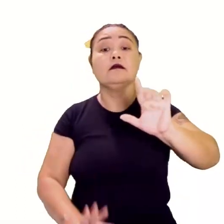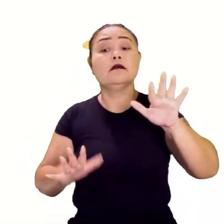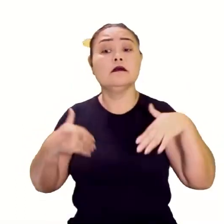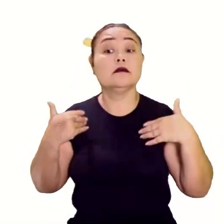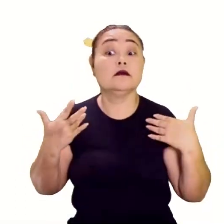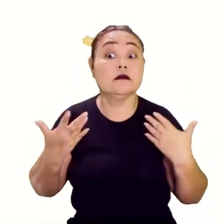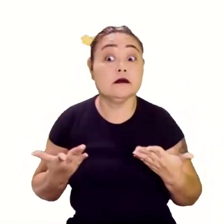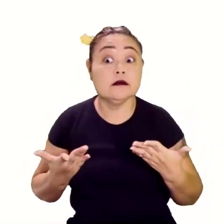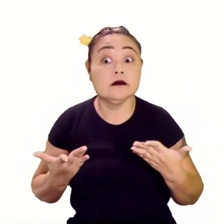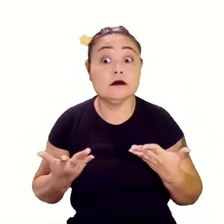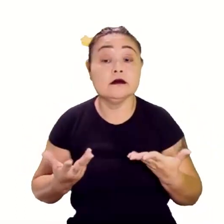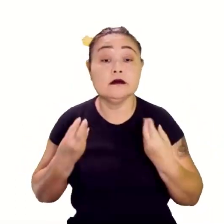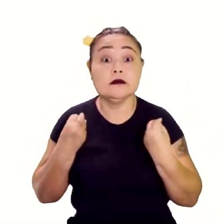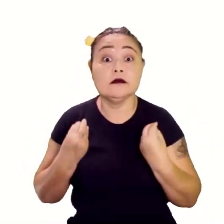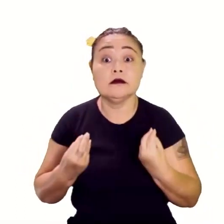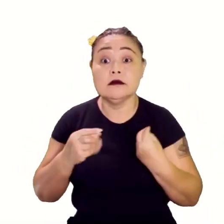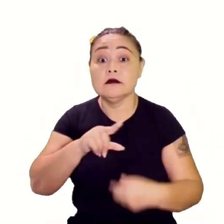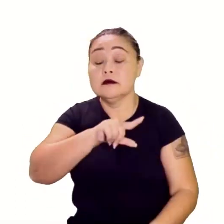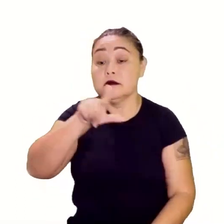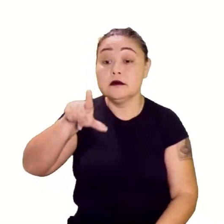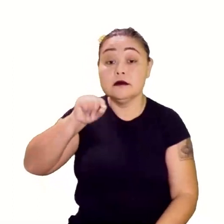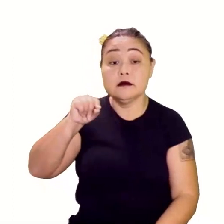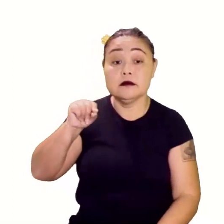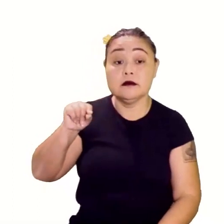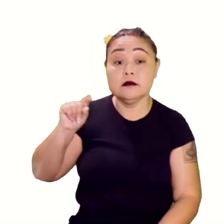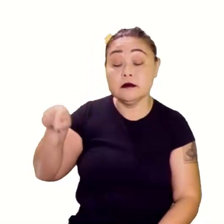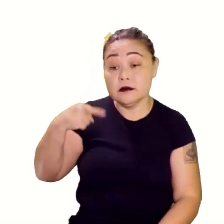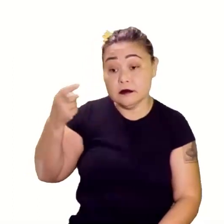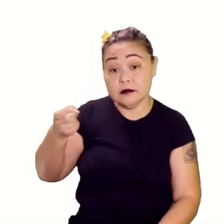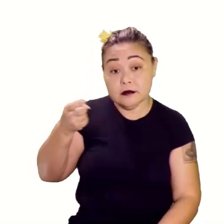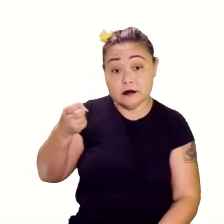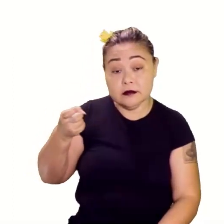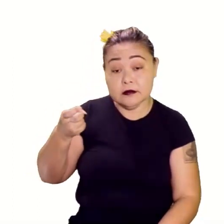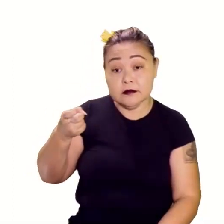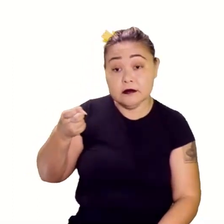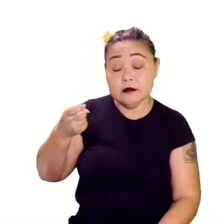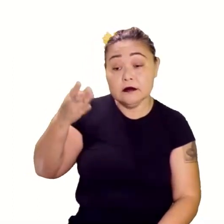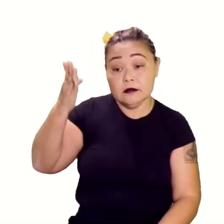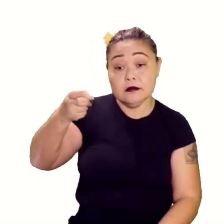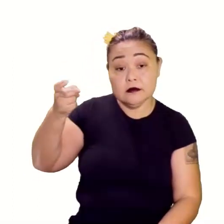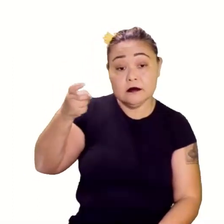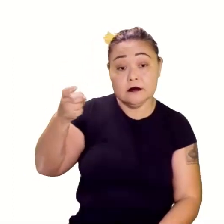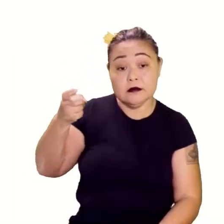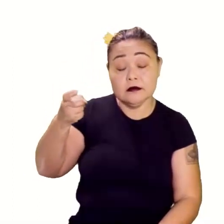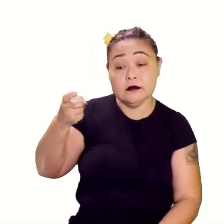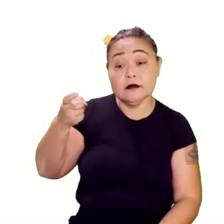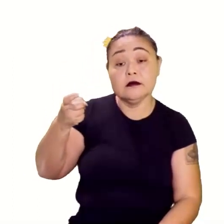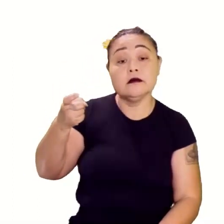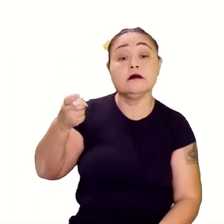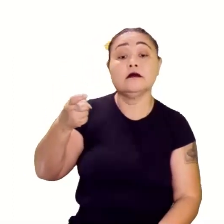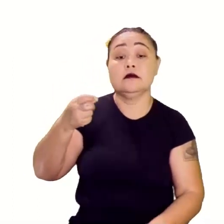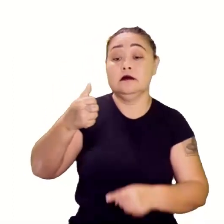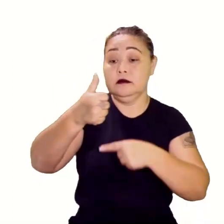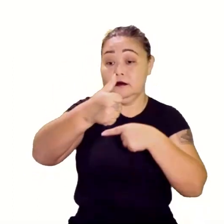E aí? E te desse como opção os seguintes valores para x. Vamos botar uns valores para x aí, o professor um meio,